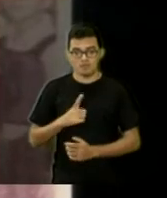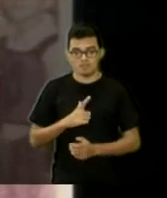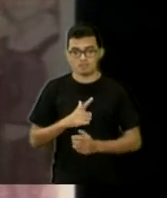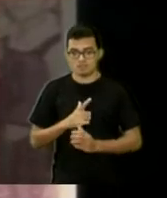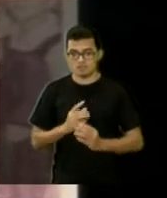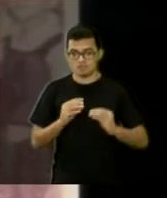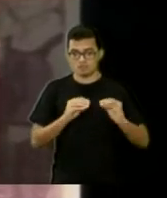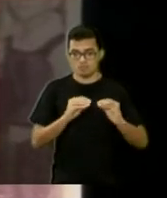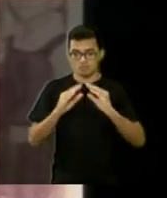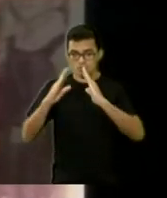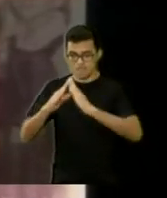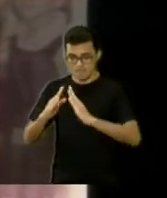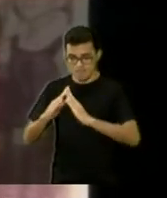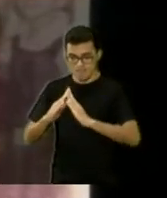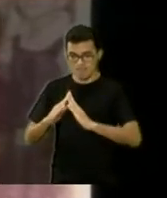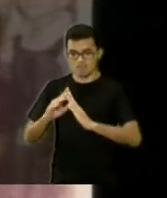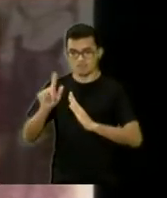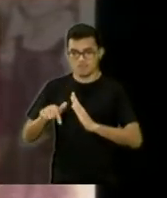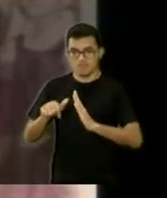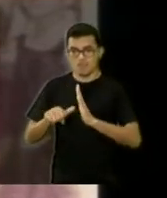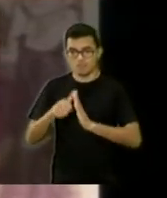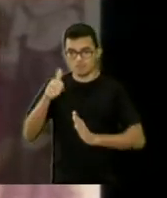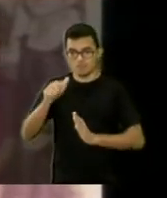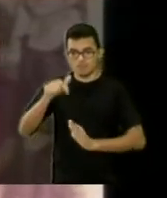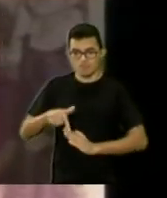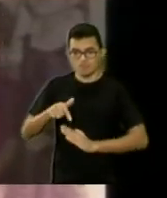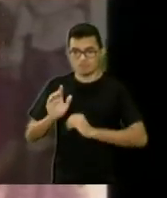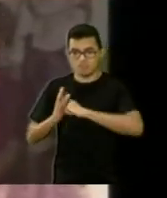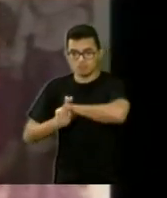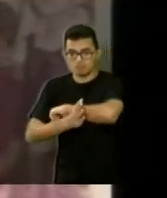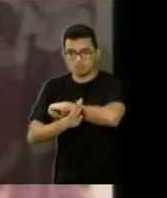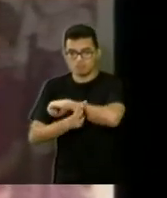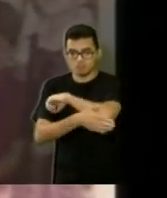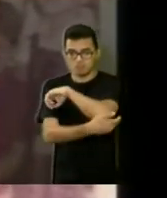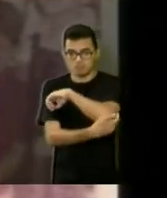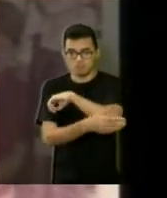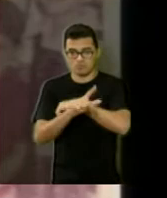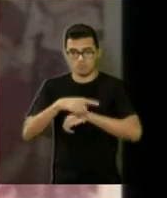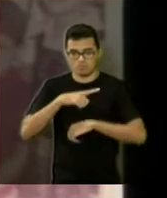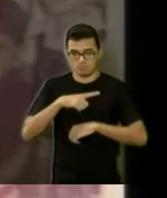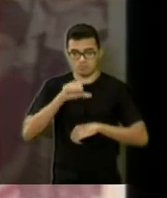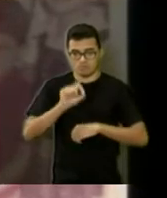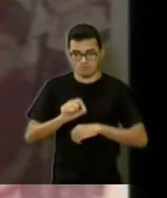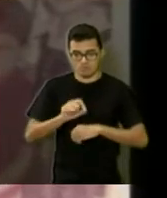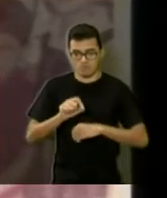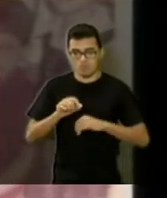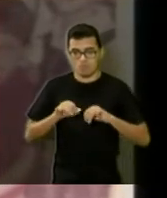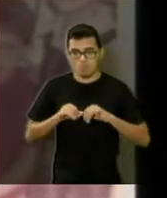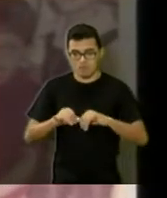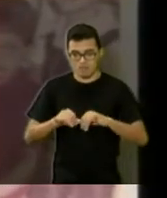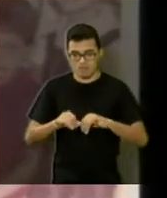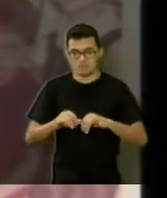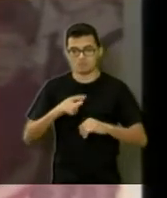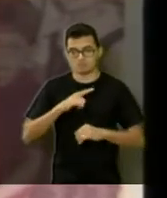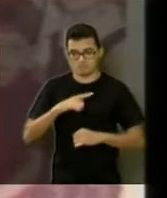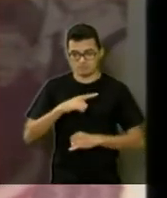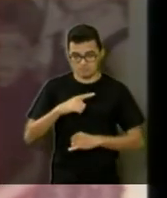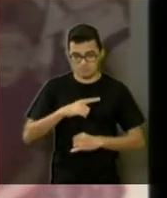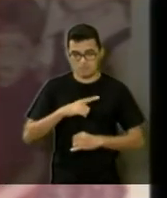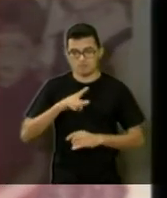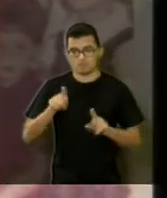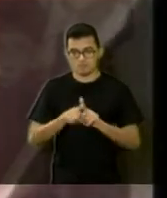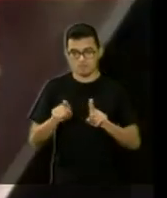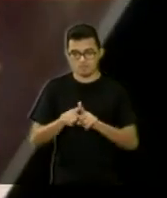na Rua 7, onde o primeiro armazém da família foi instalado, uma espécie de mini-mercado. Moacir estudou na